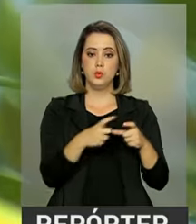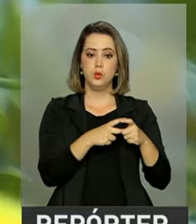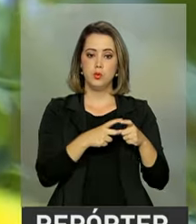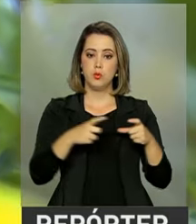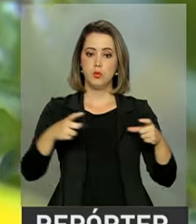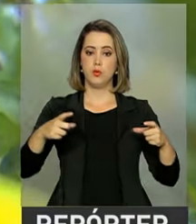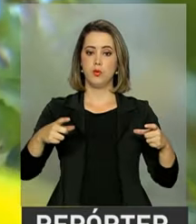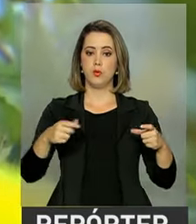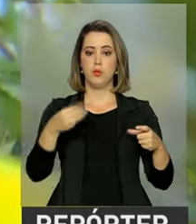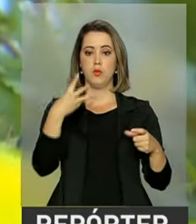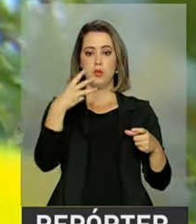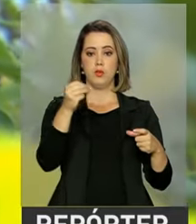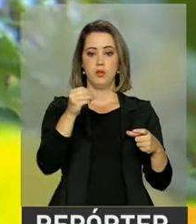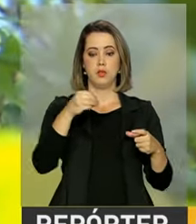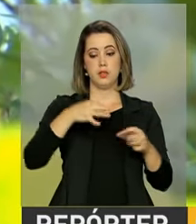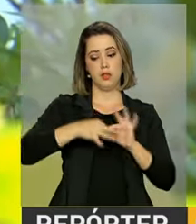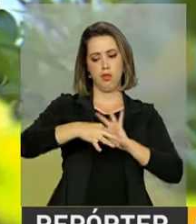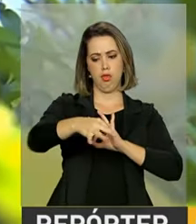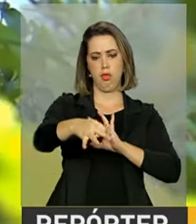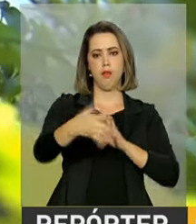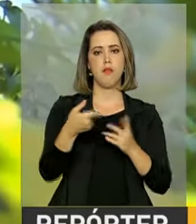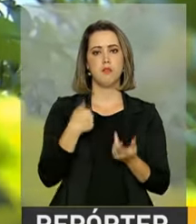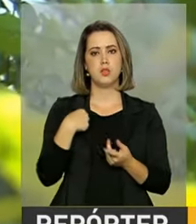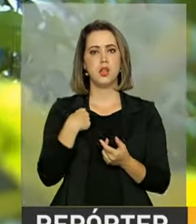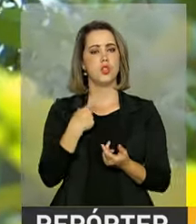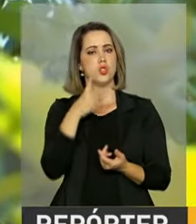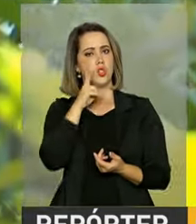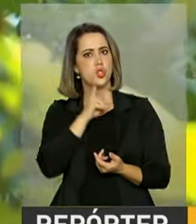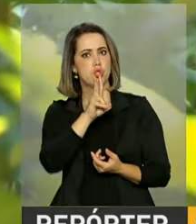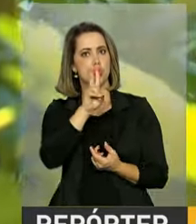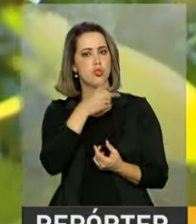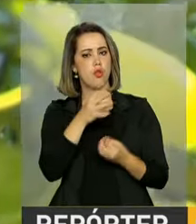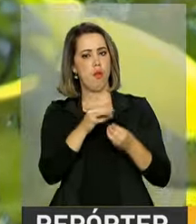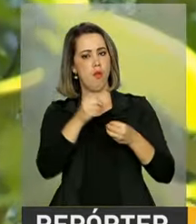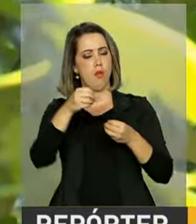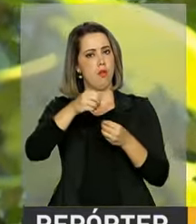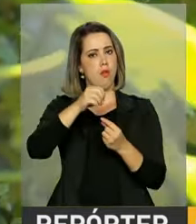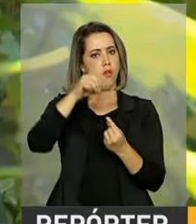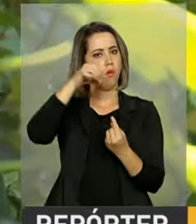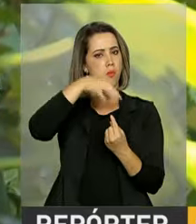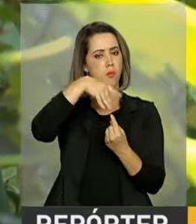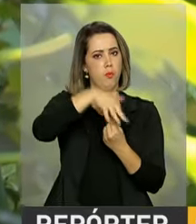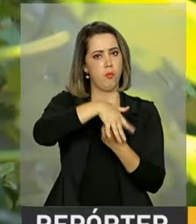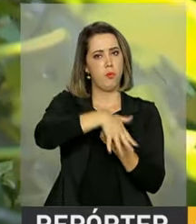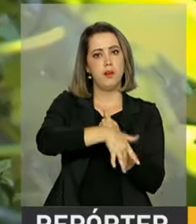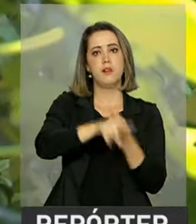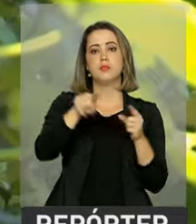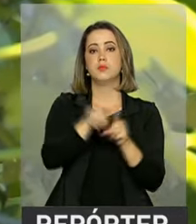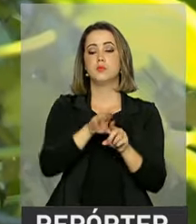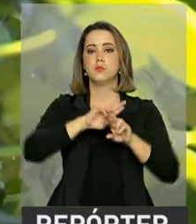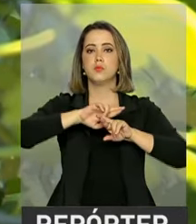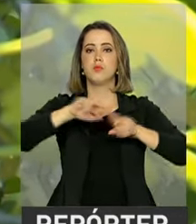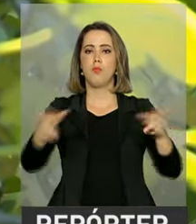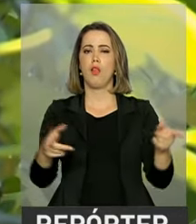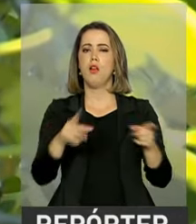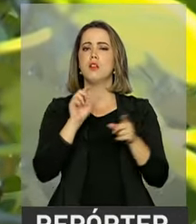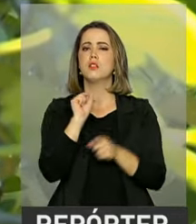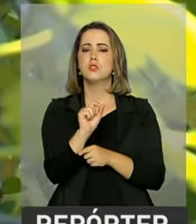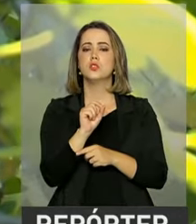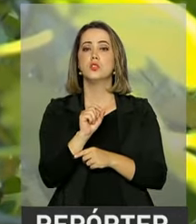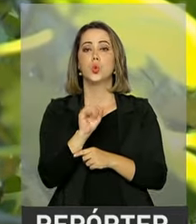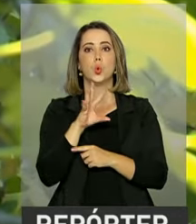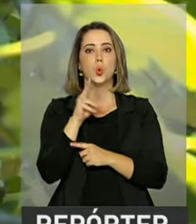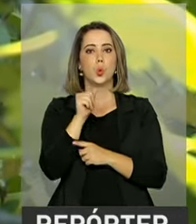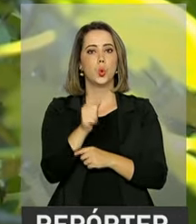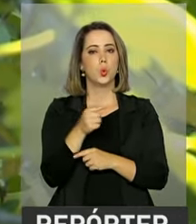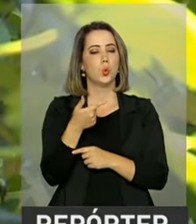de aproximadamente 30 metros, a gente encontra raízes, hortaliças, fitoterápicos, temperos e muito mais. Tudo